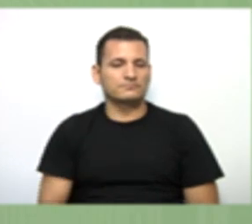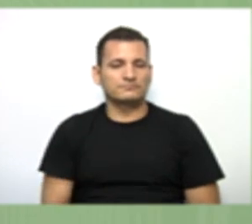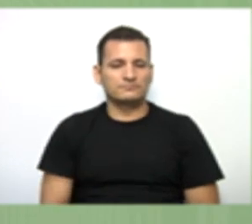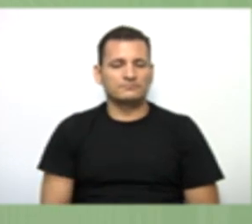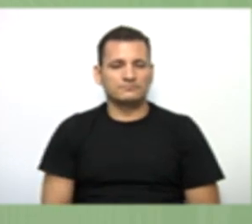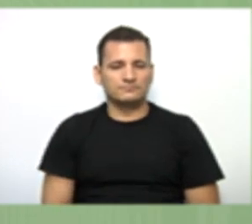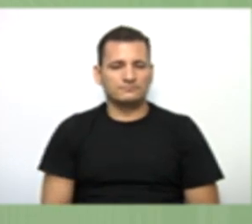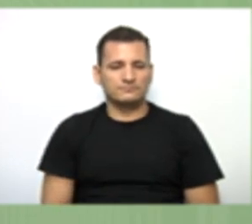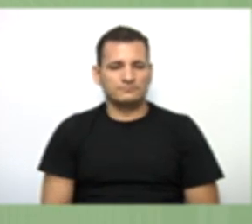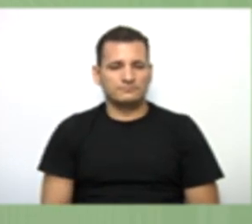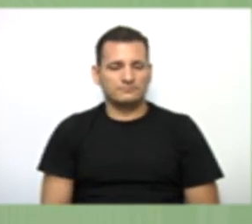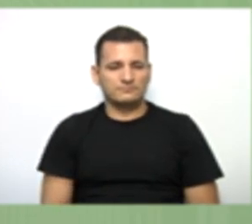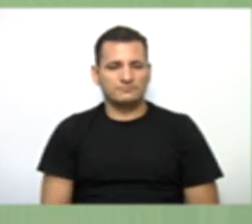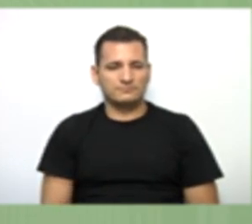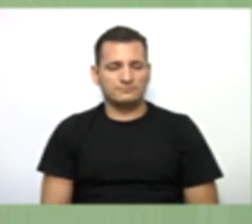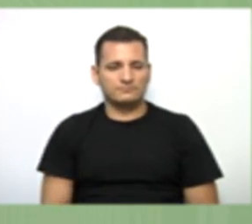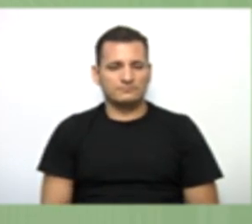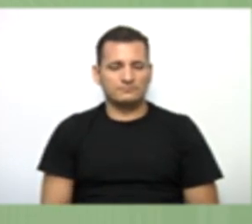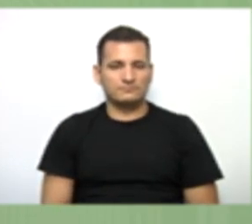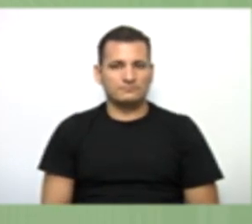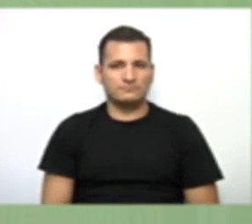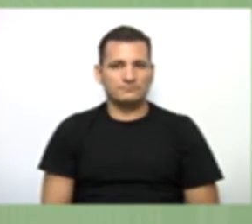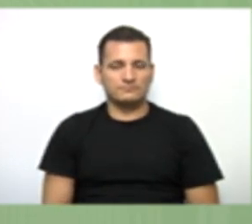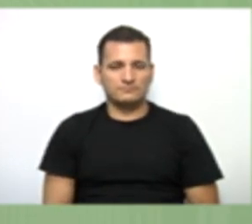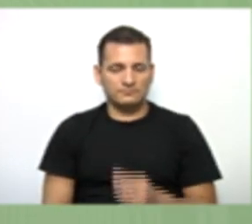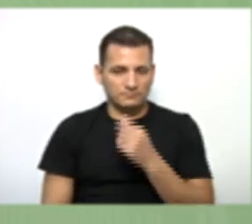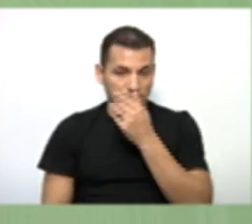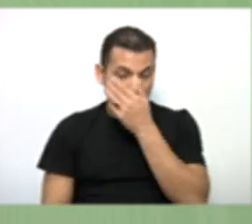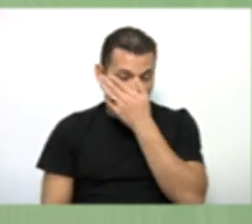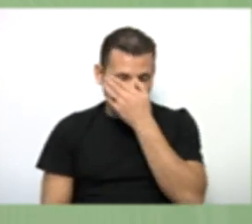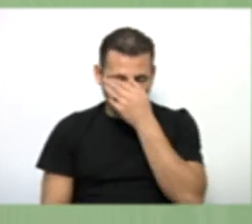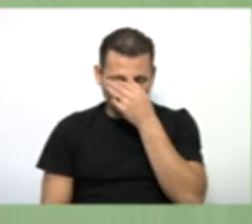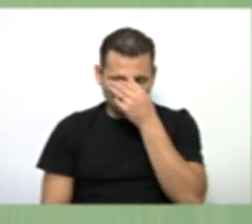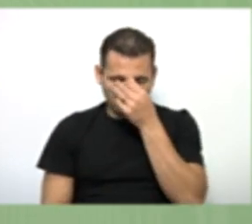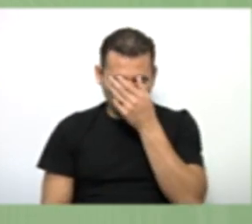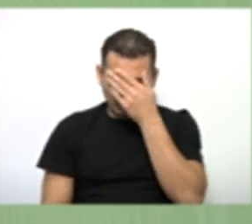aqui? Gente, vamos lá na lousa.